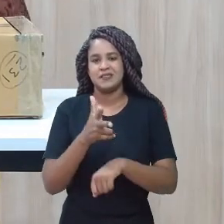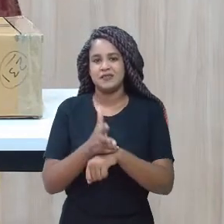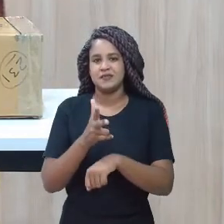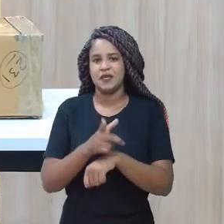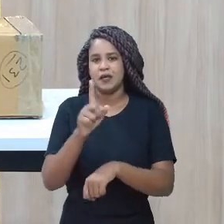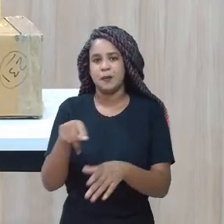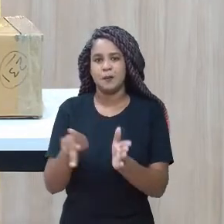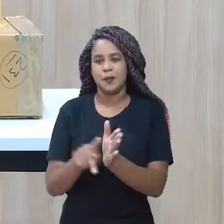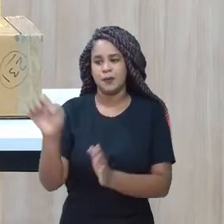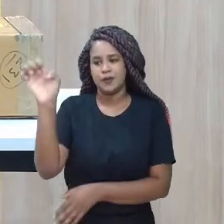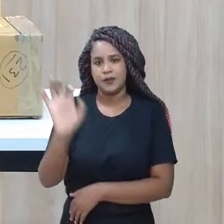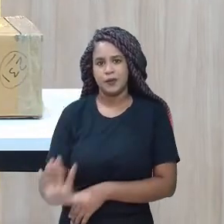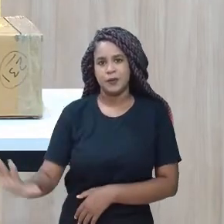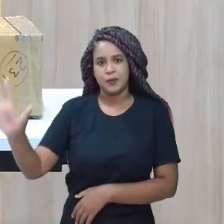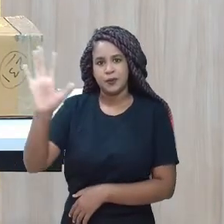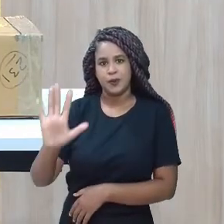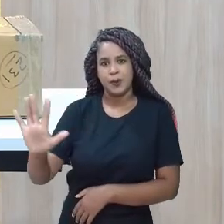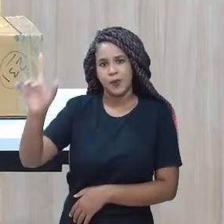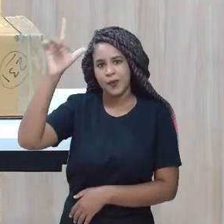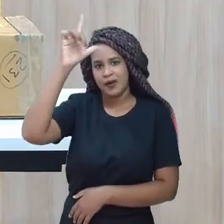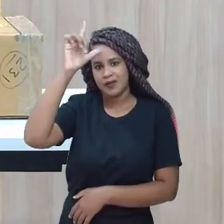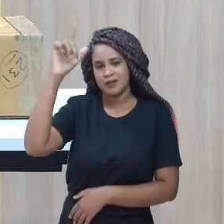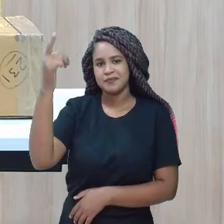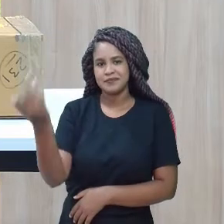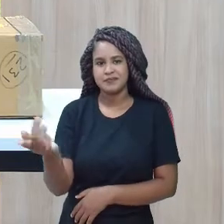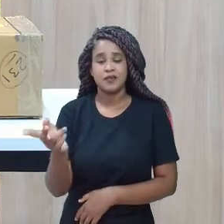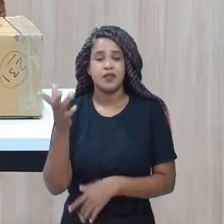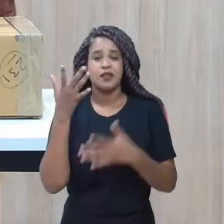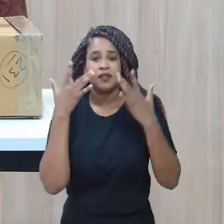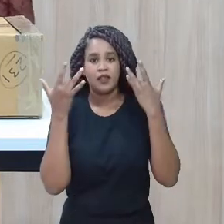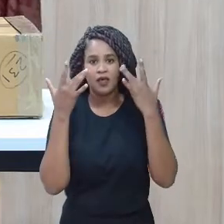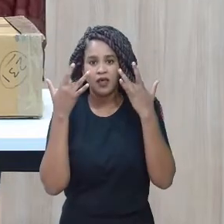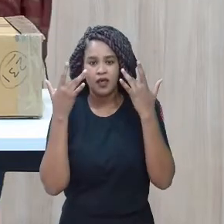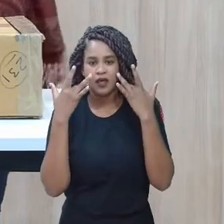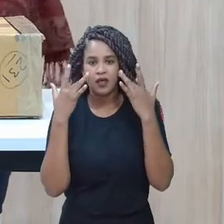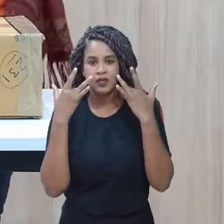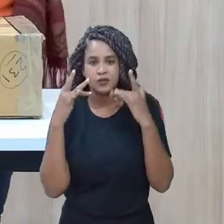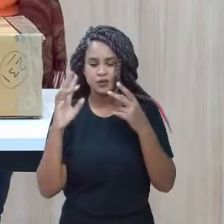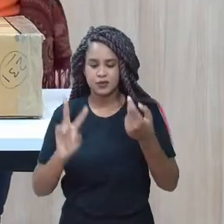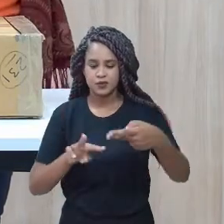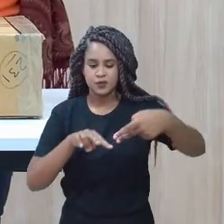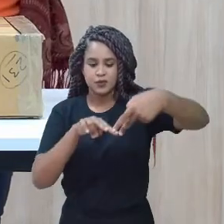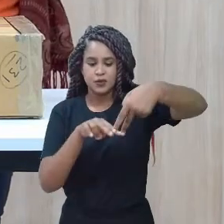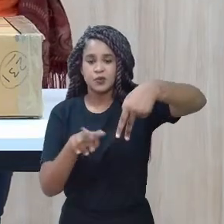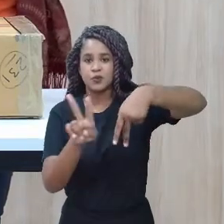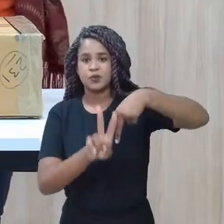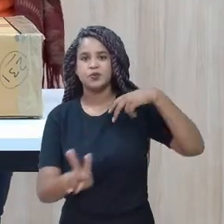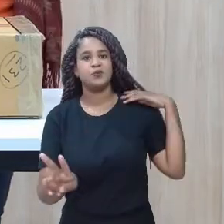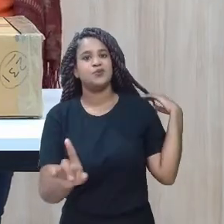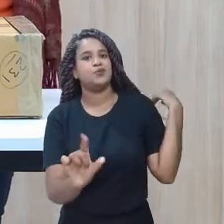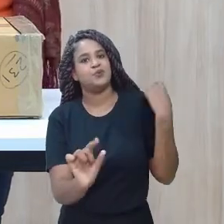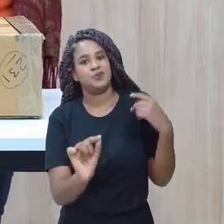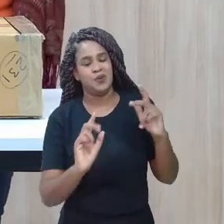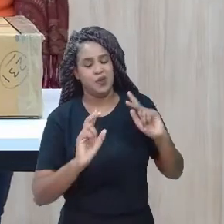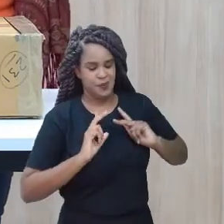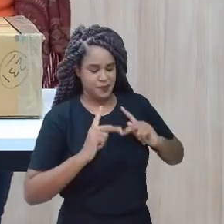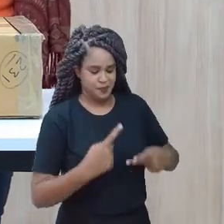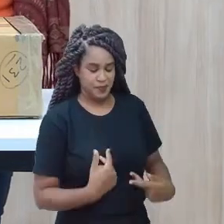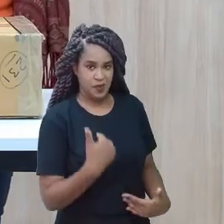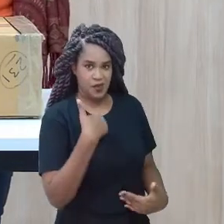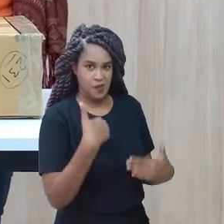na Europa, né, na Alemanha, e o teatro de sombras é feito com o corpo, ok? E